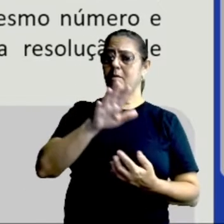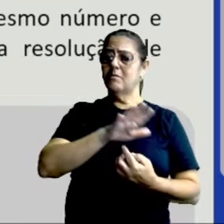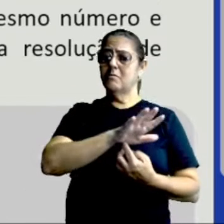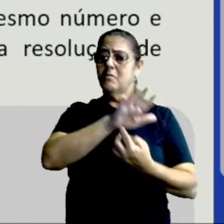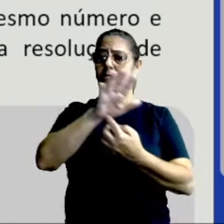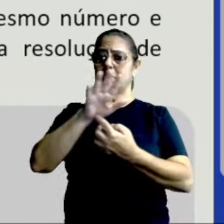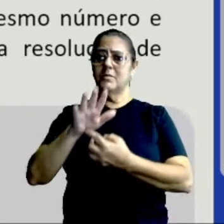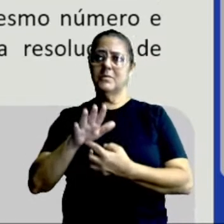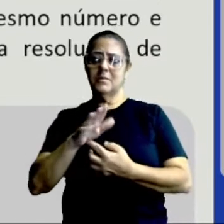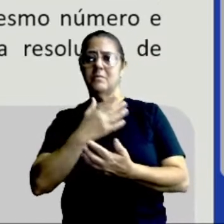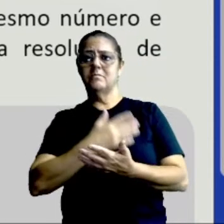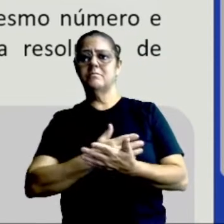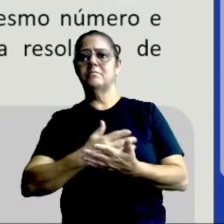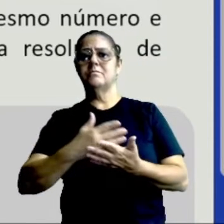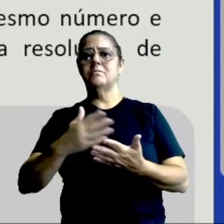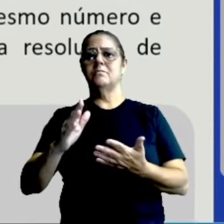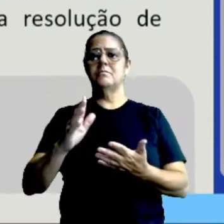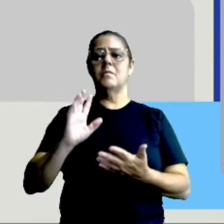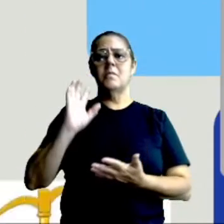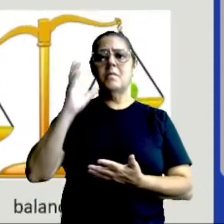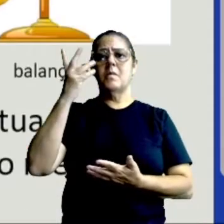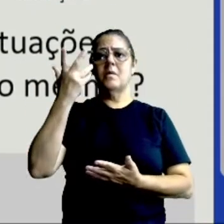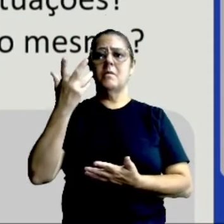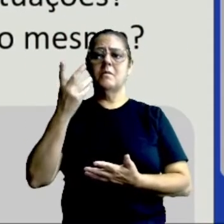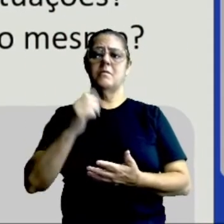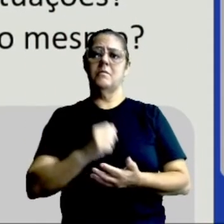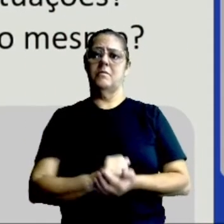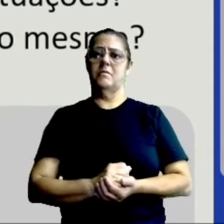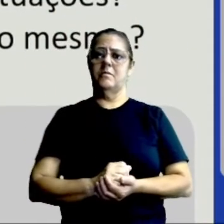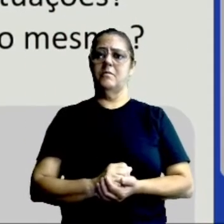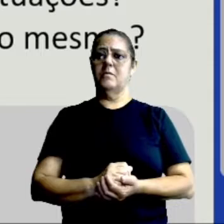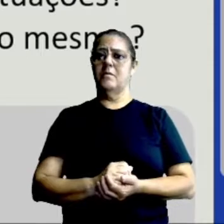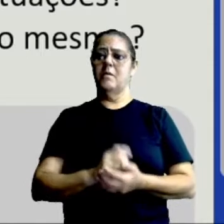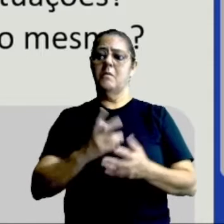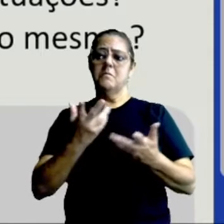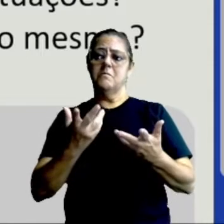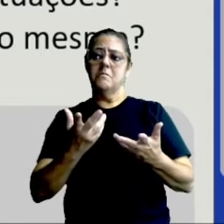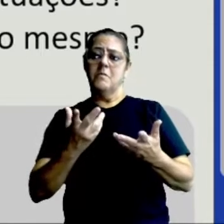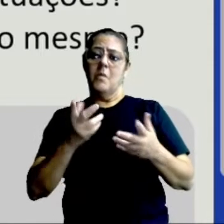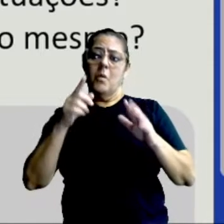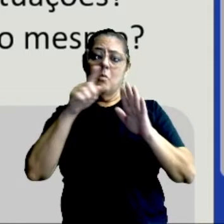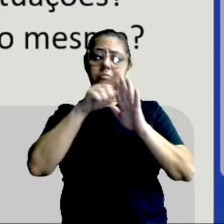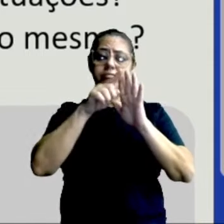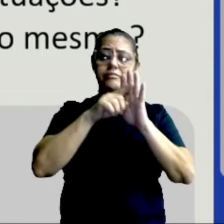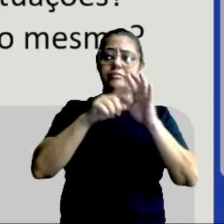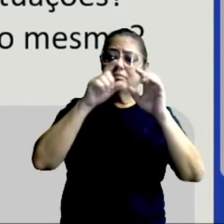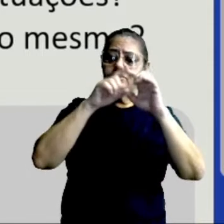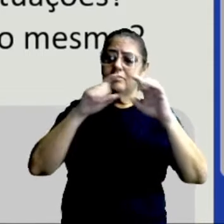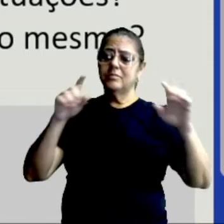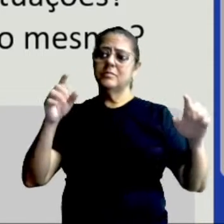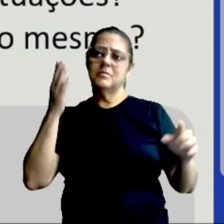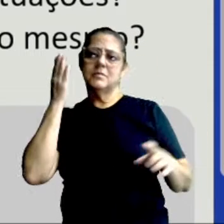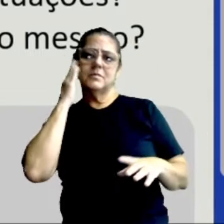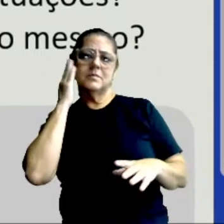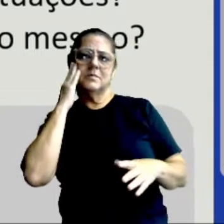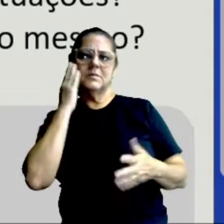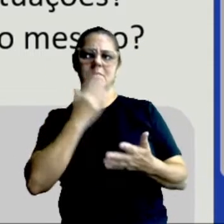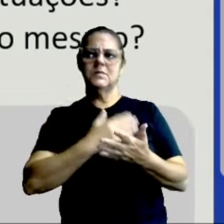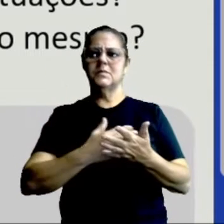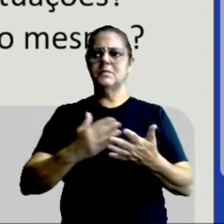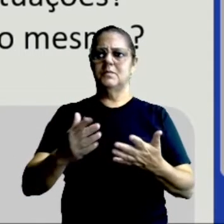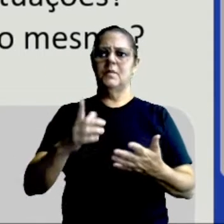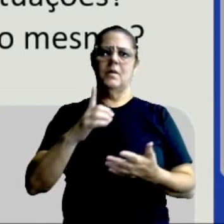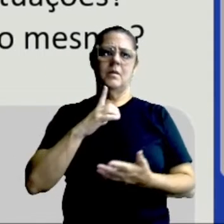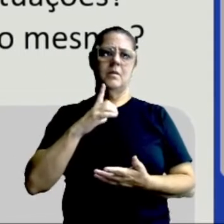representação, e a partir daí resolveremos alguns problemas, ok? Então, para a gente começar o entendimento, ó, eu